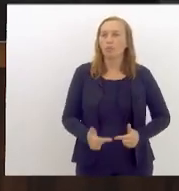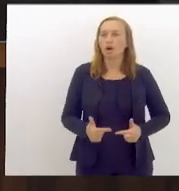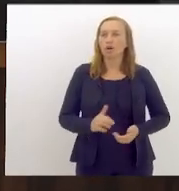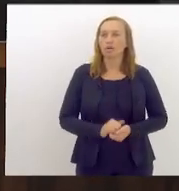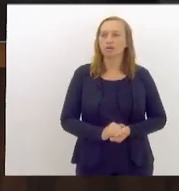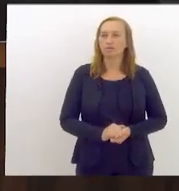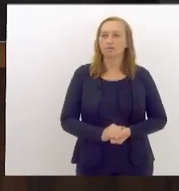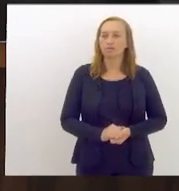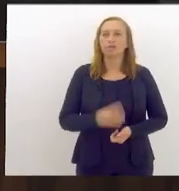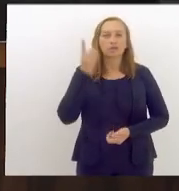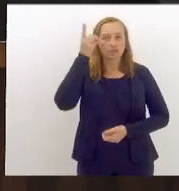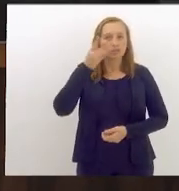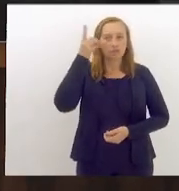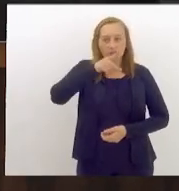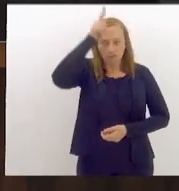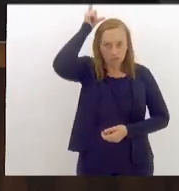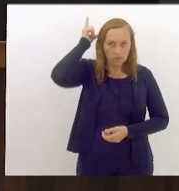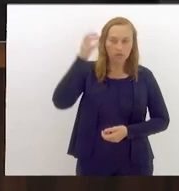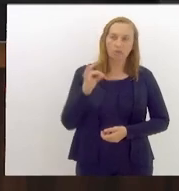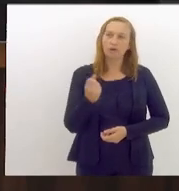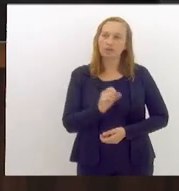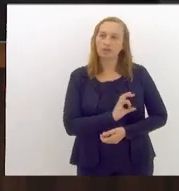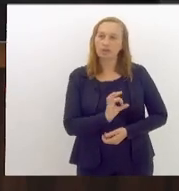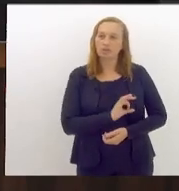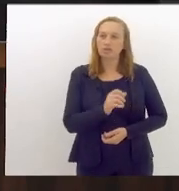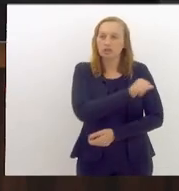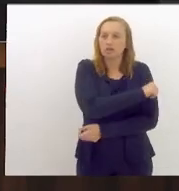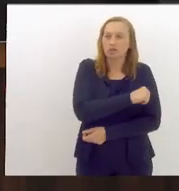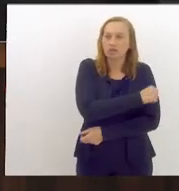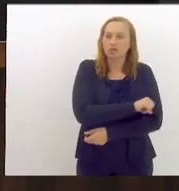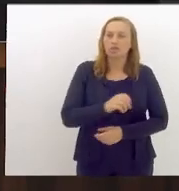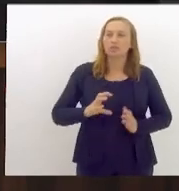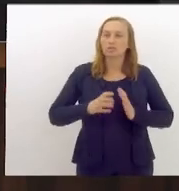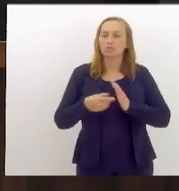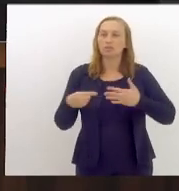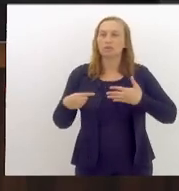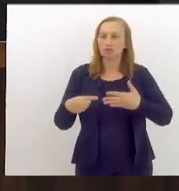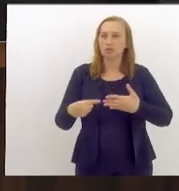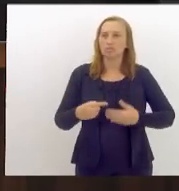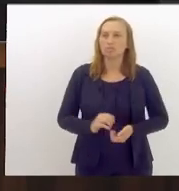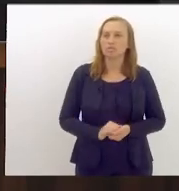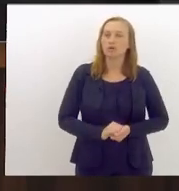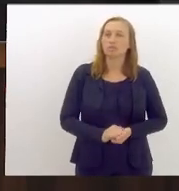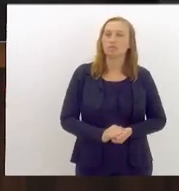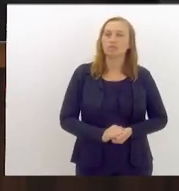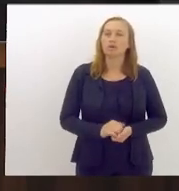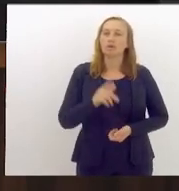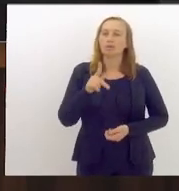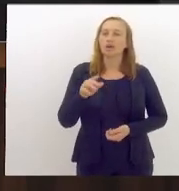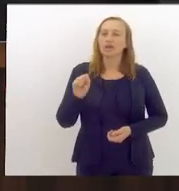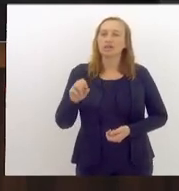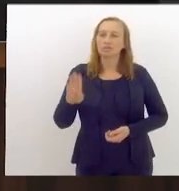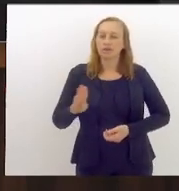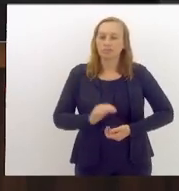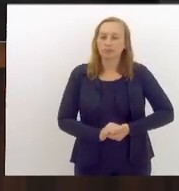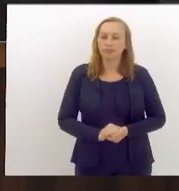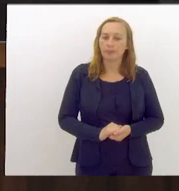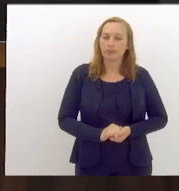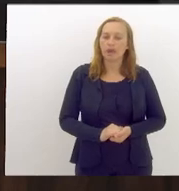do deputado Luiz Paulo Marta Rocha Enfermeira Regiane bancada do PSOL bancada do PSD